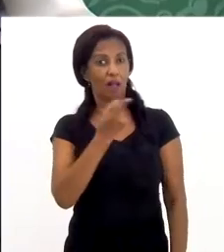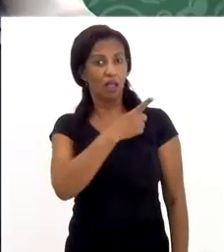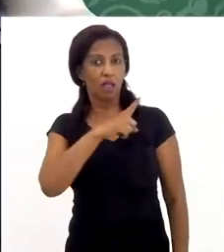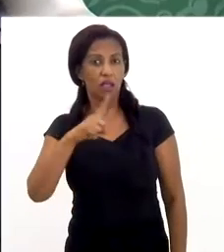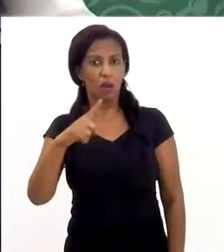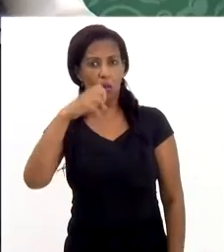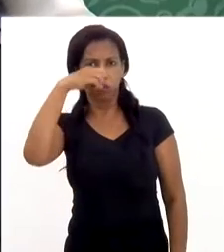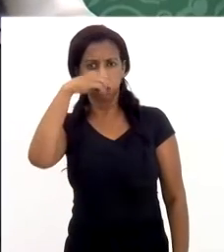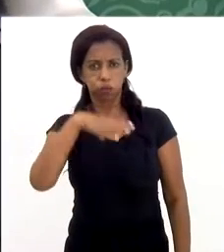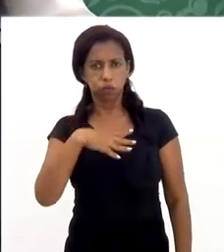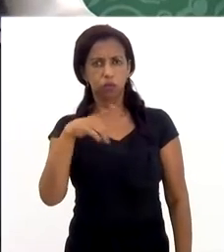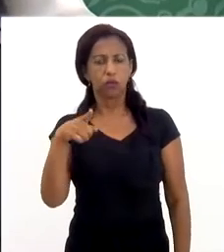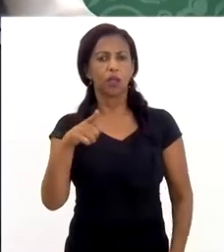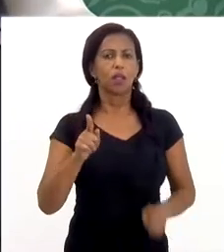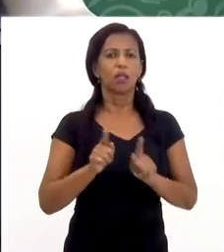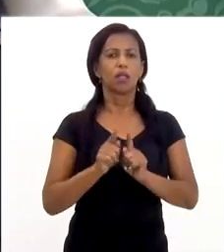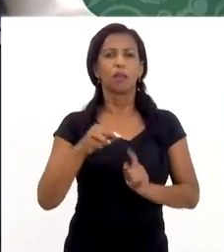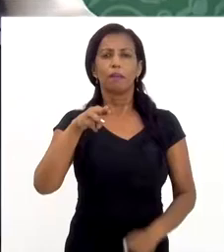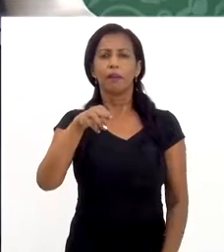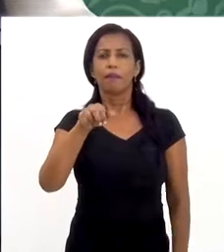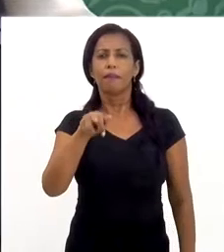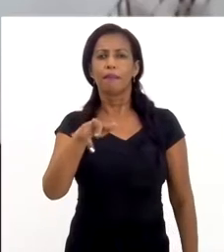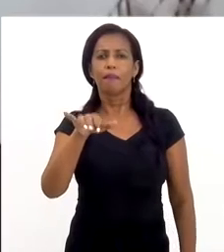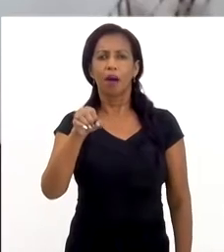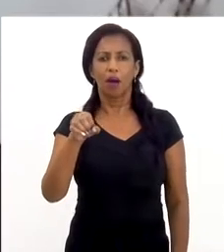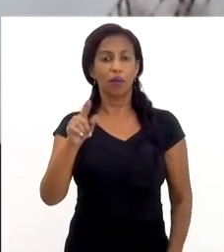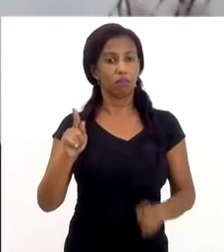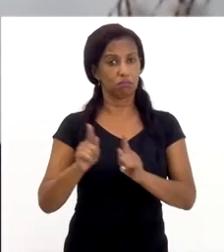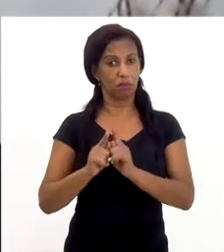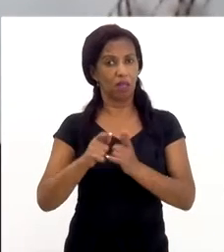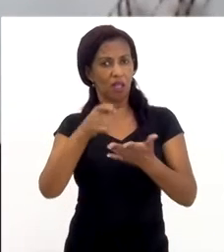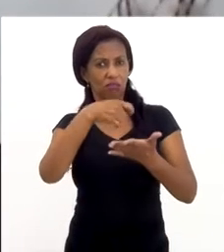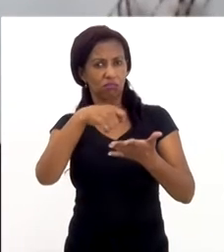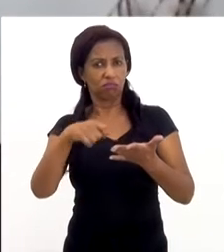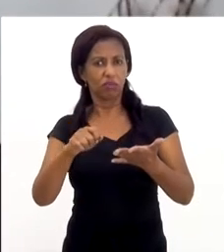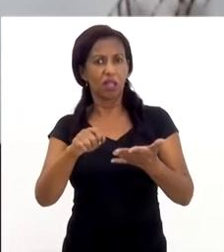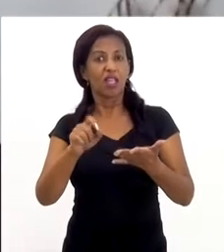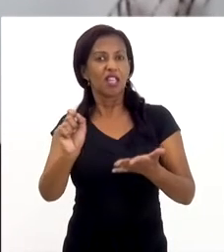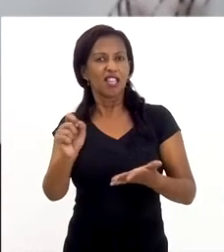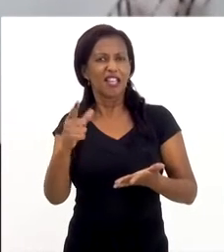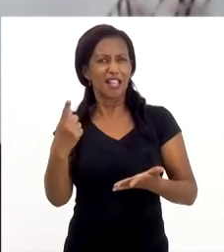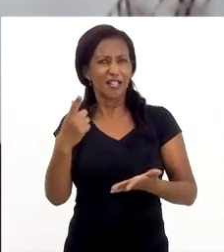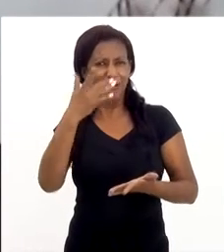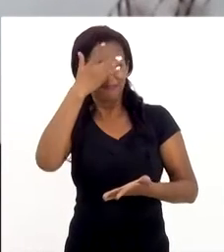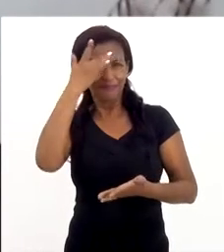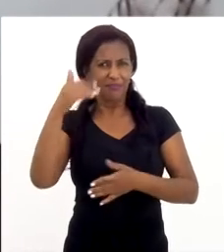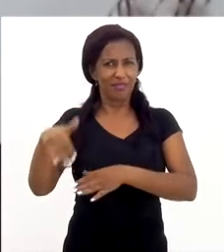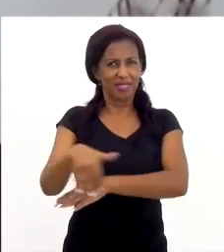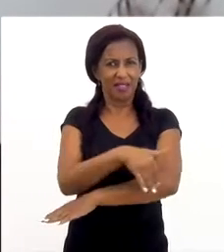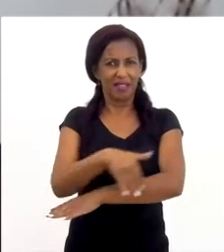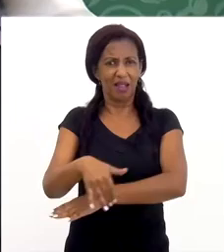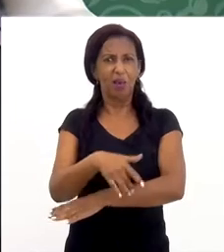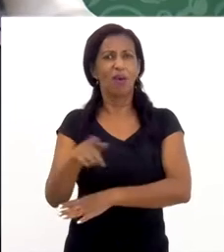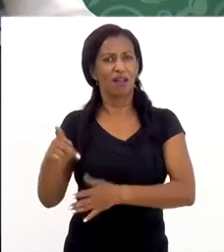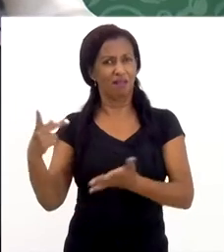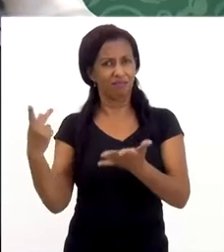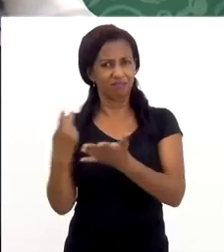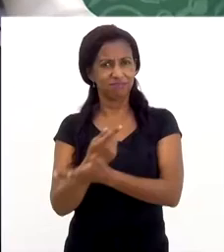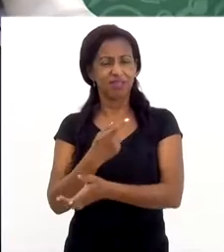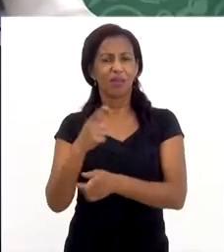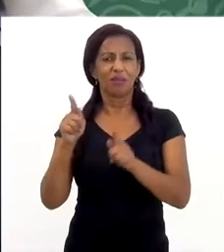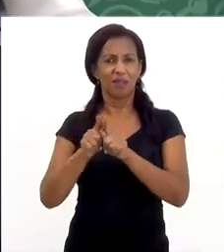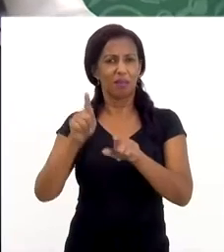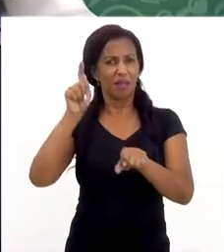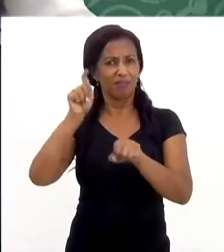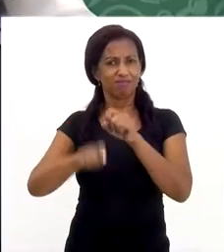diga não ao abuso sexual e também Maura Oliveira escritora e as menina de rua ela sofreu abuso sexual